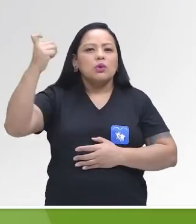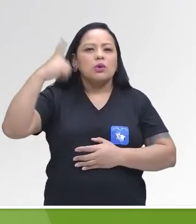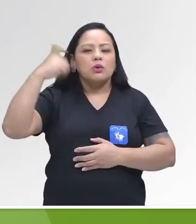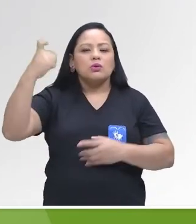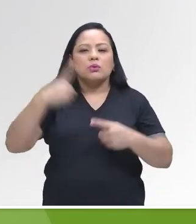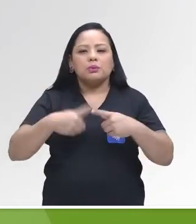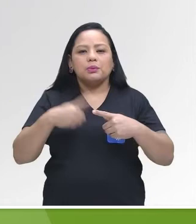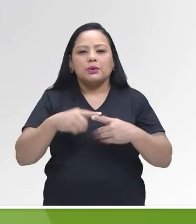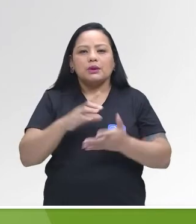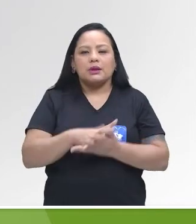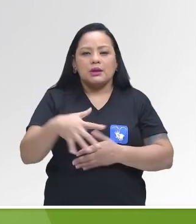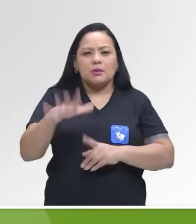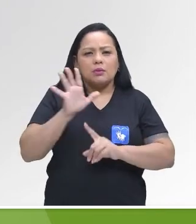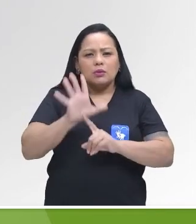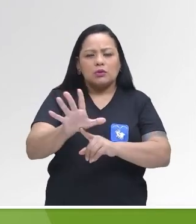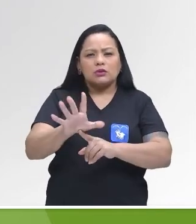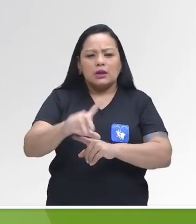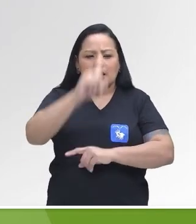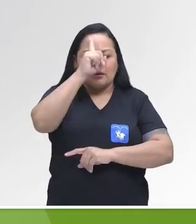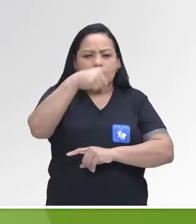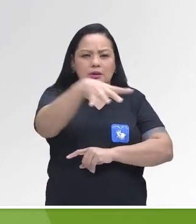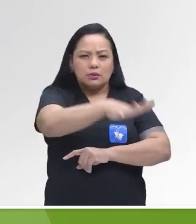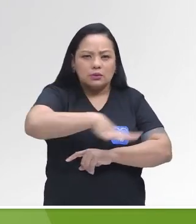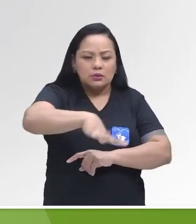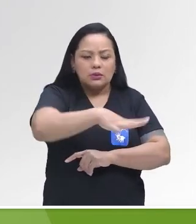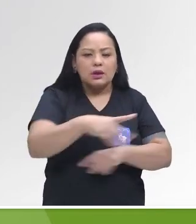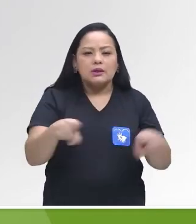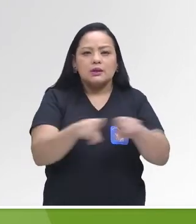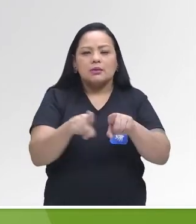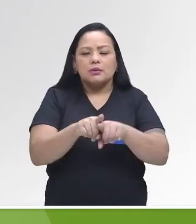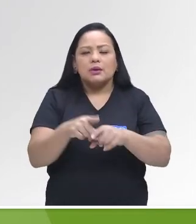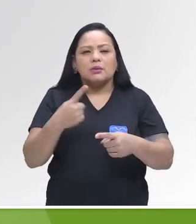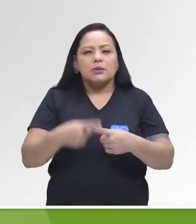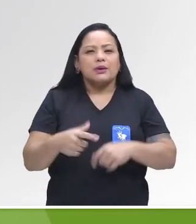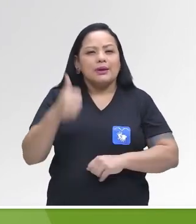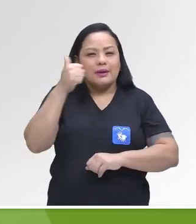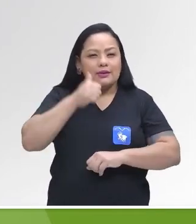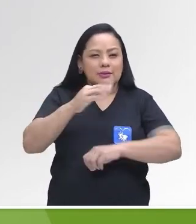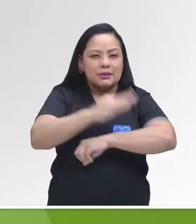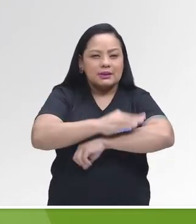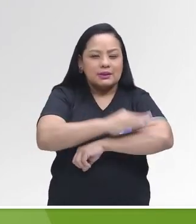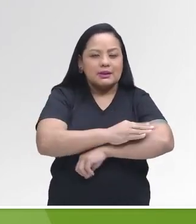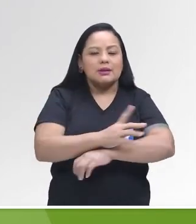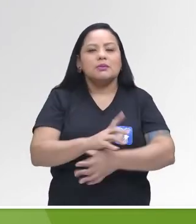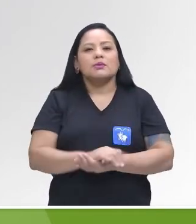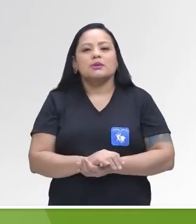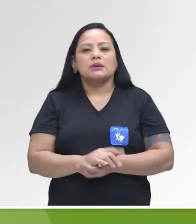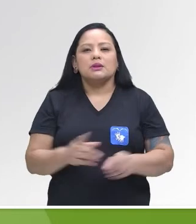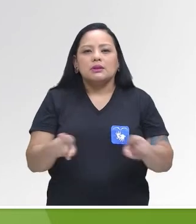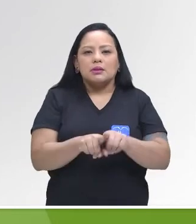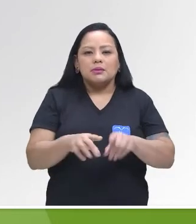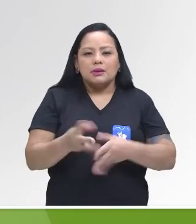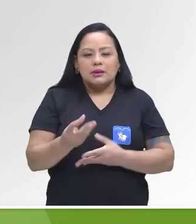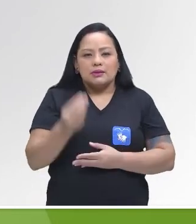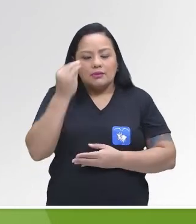para demonstrar que eles mandam no território e também para acasalar com as fêmeas. A gente viu que a reprodução deles se